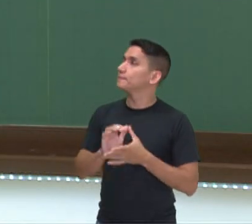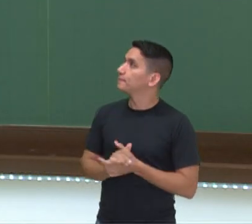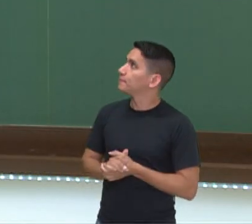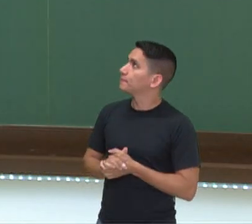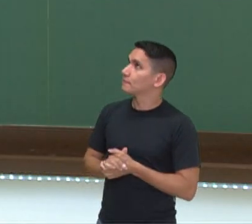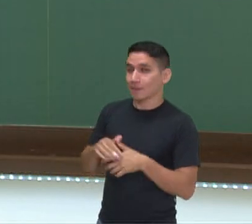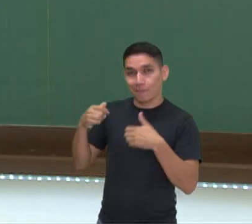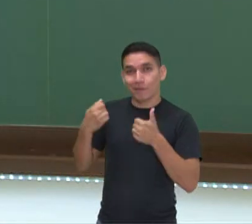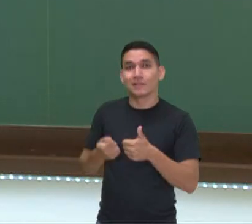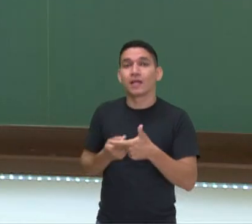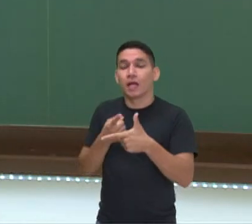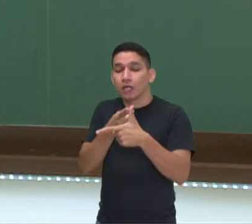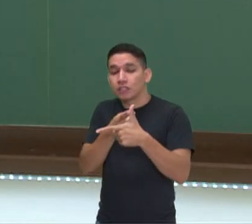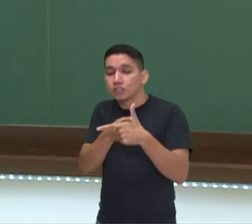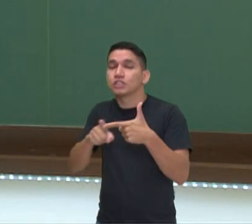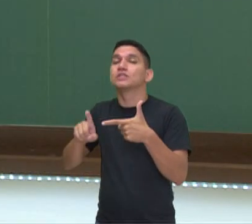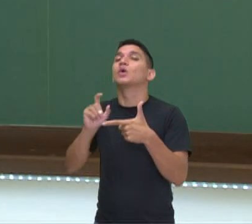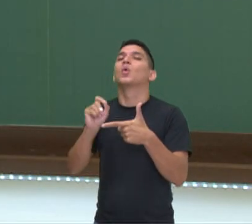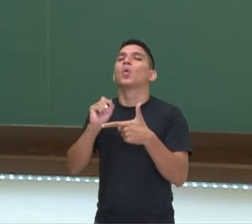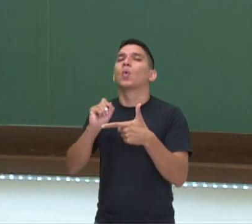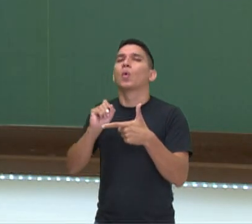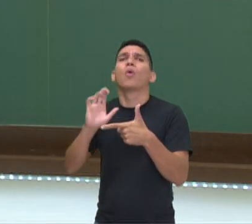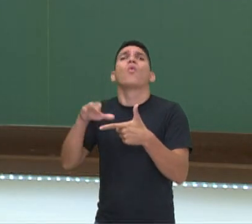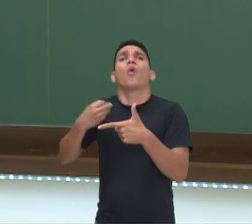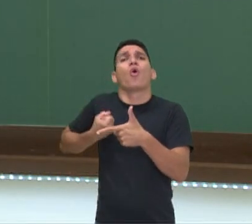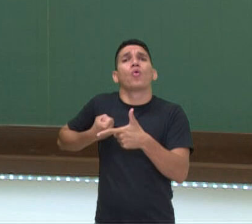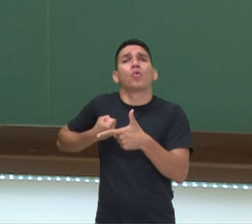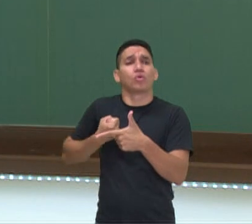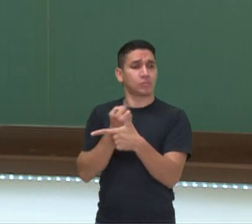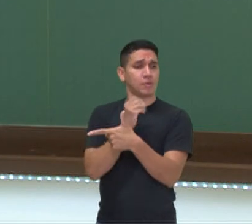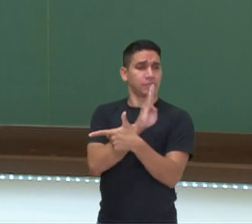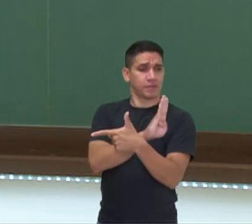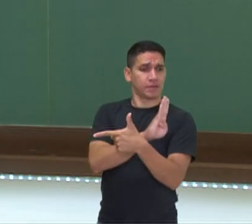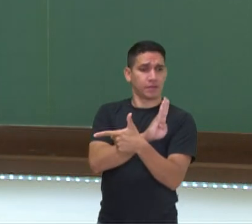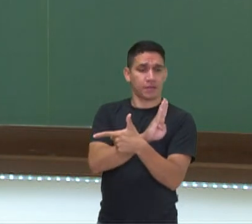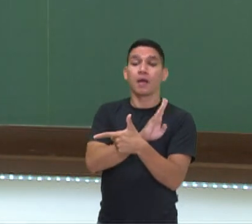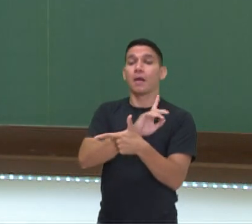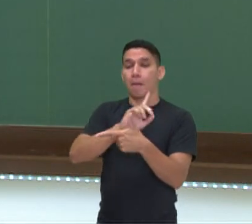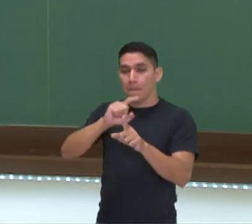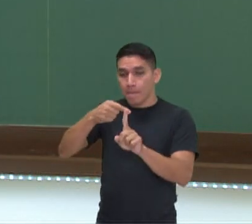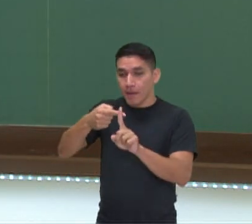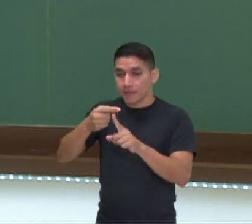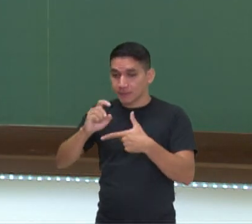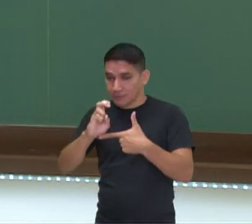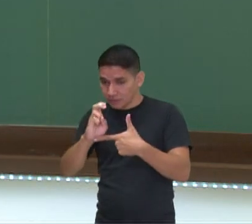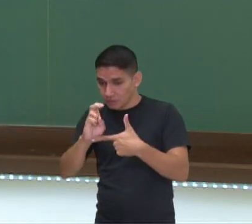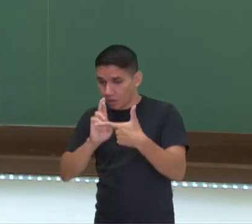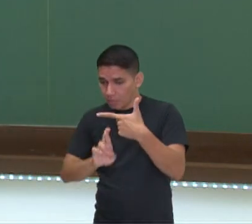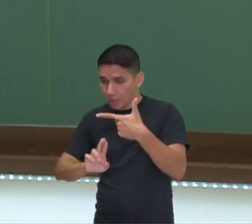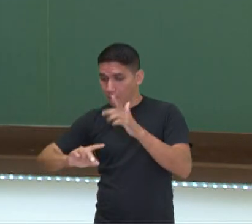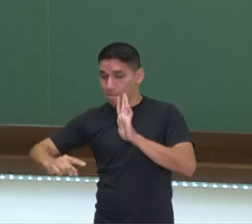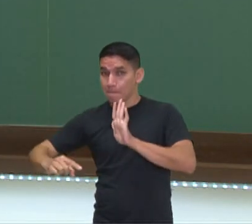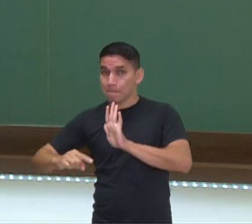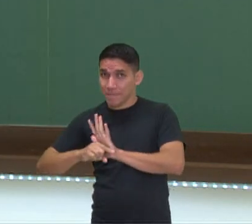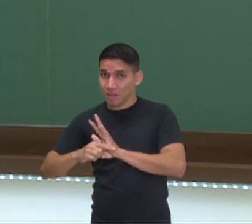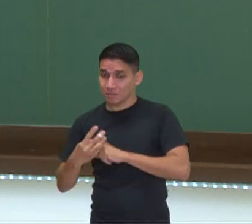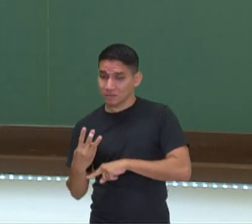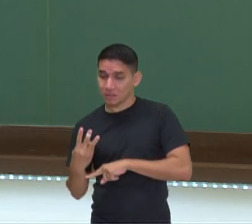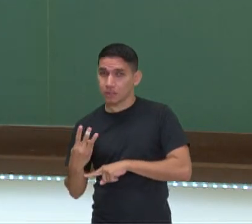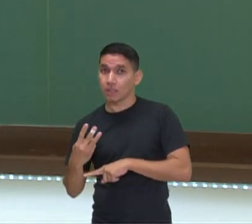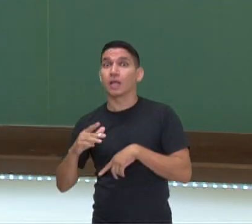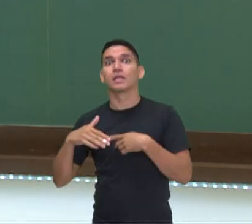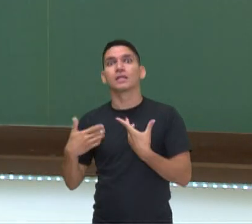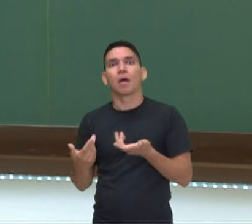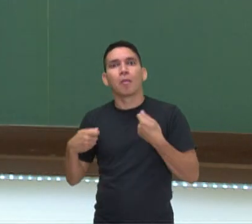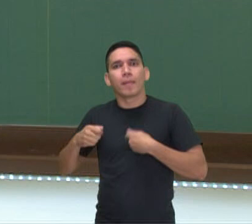temos que dividir nós temos que encontrar o valor que eu divido por mais 5 e me dá menos três então para isso